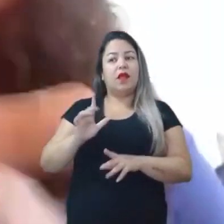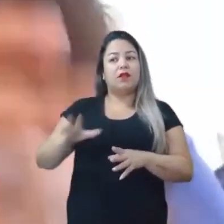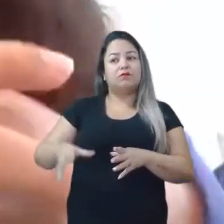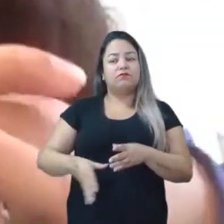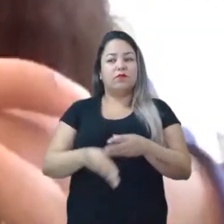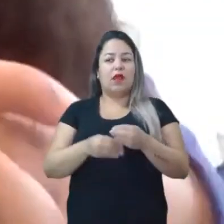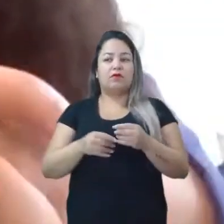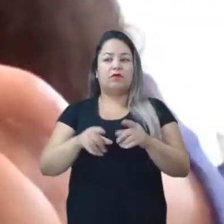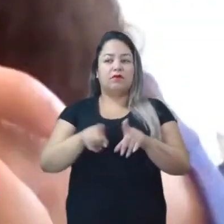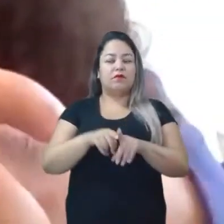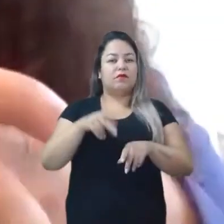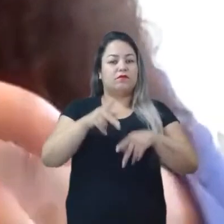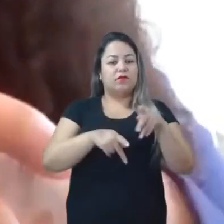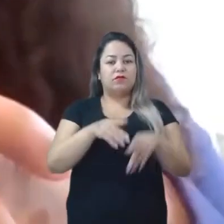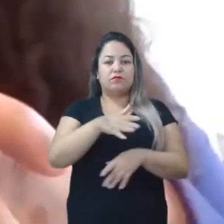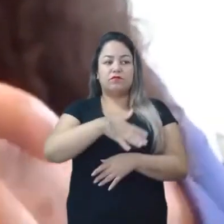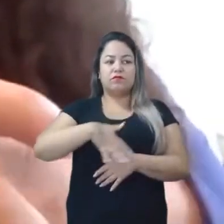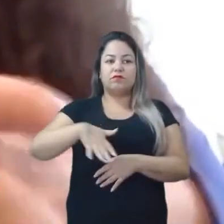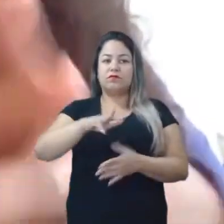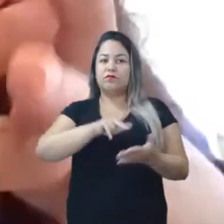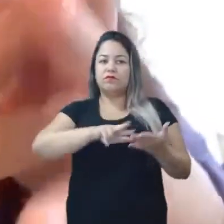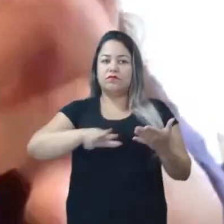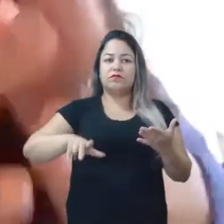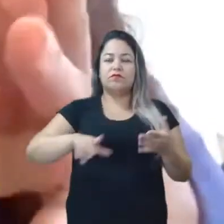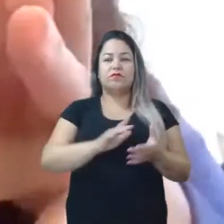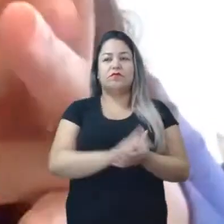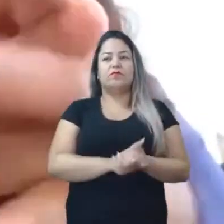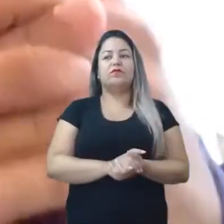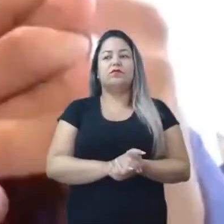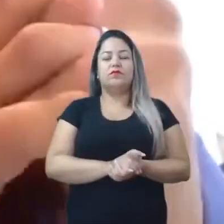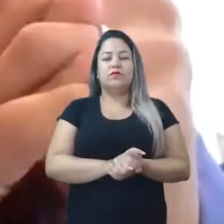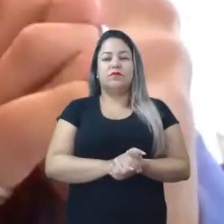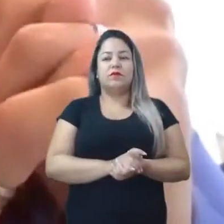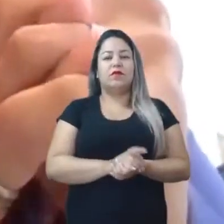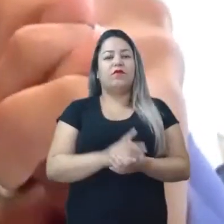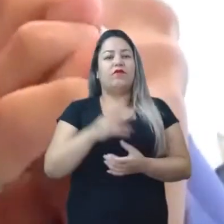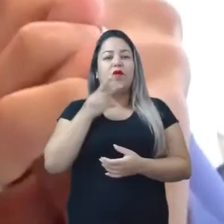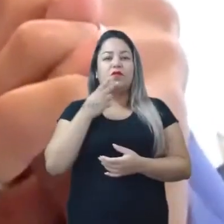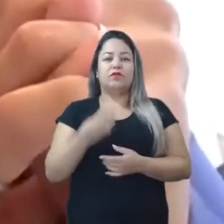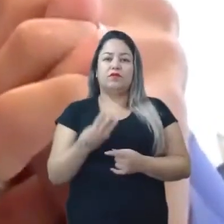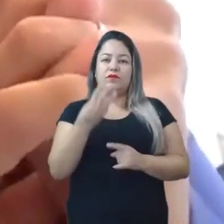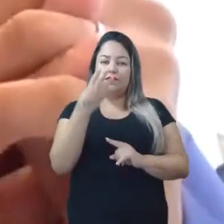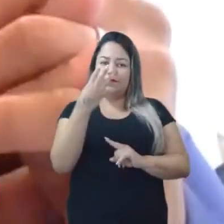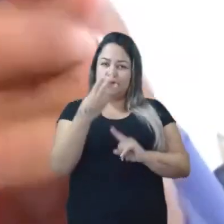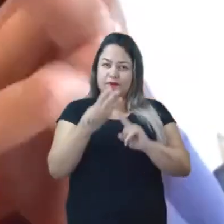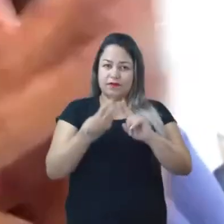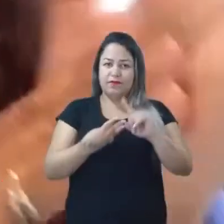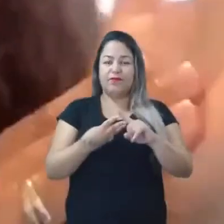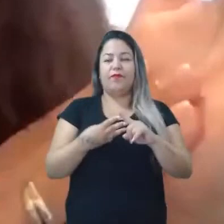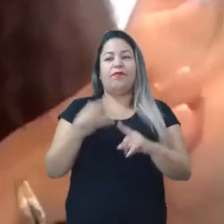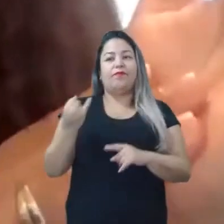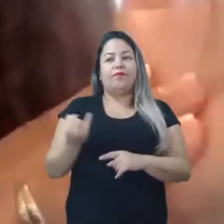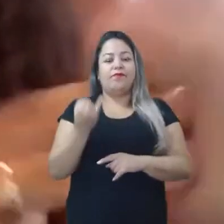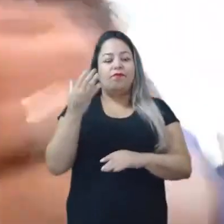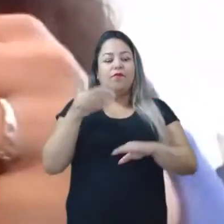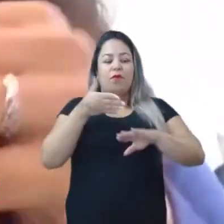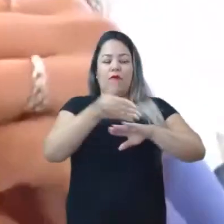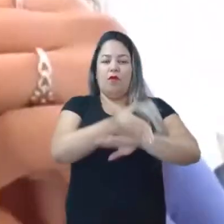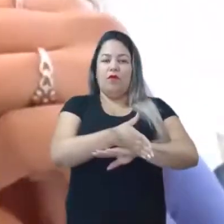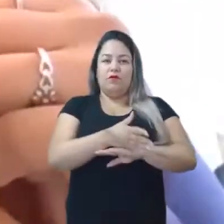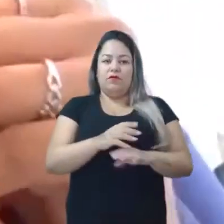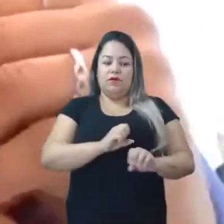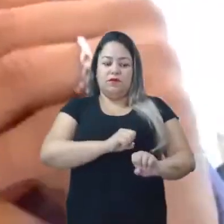na vida da população em vários aspectos, né? E eu aqui destaco 3 especificamente, né, que é o acesso